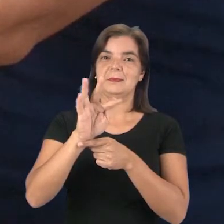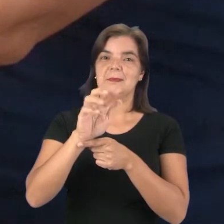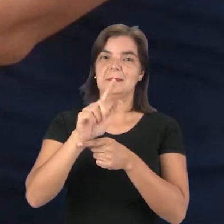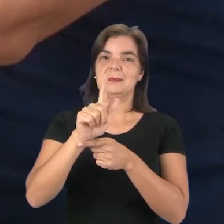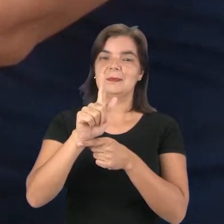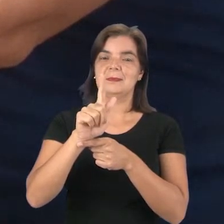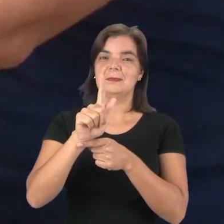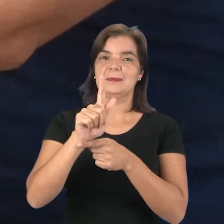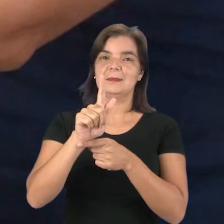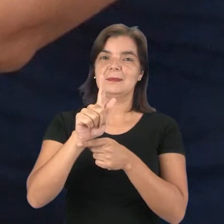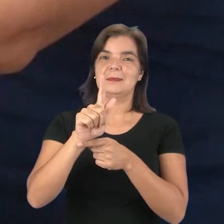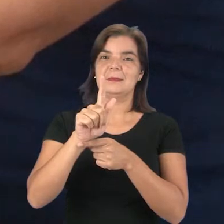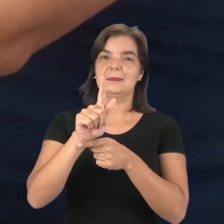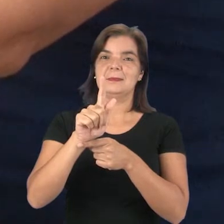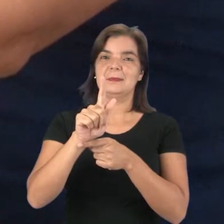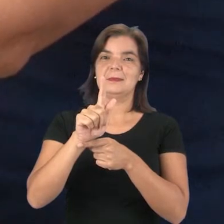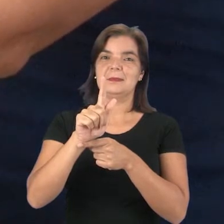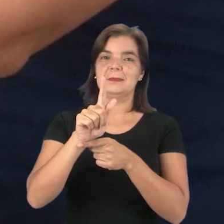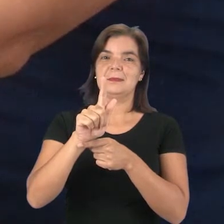g